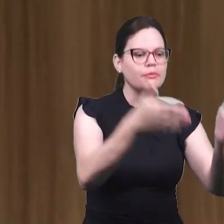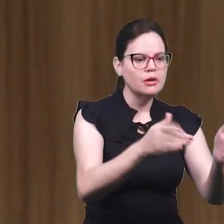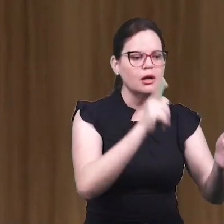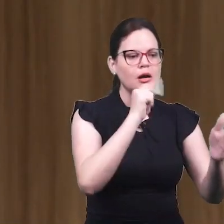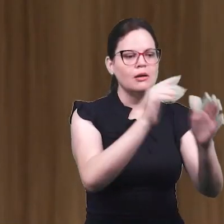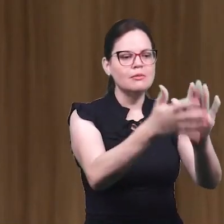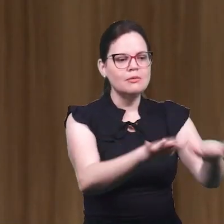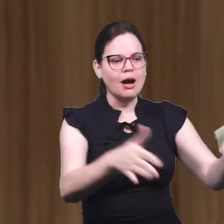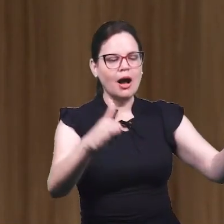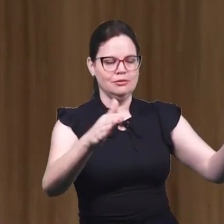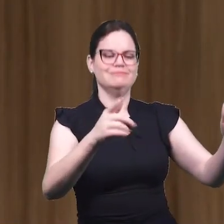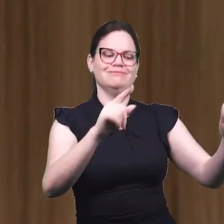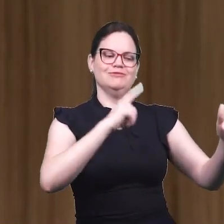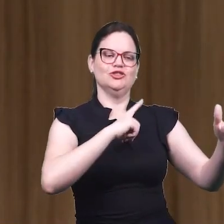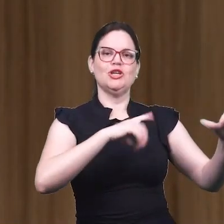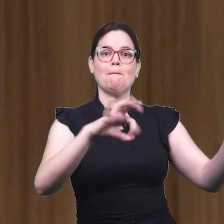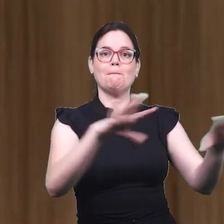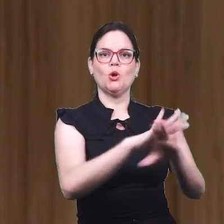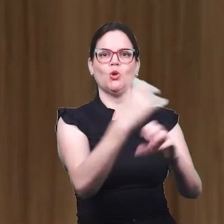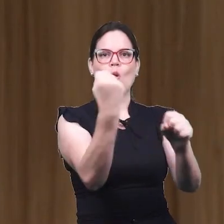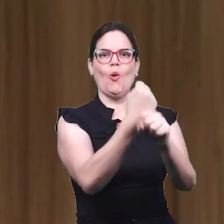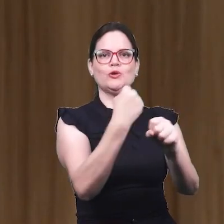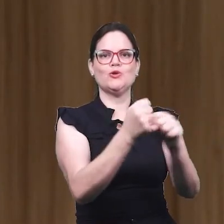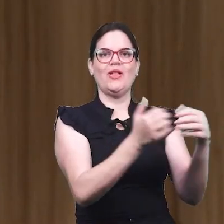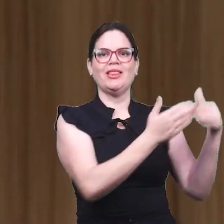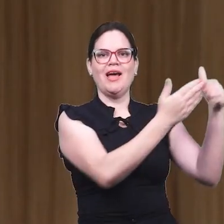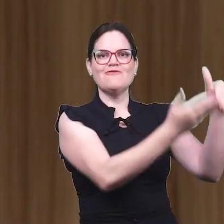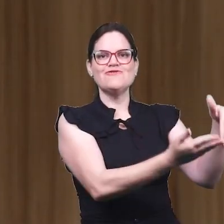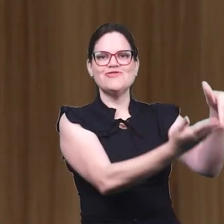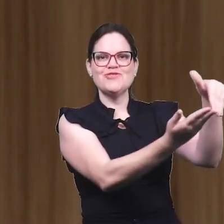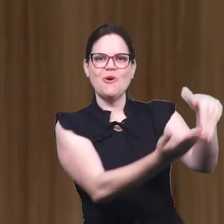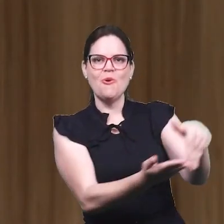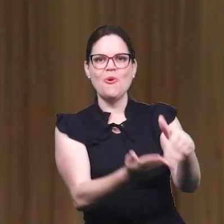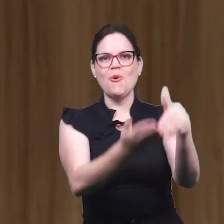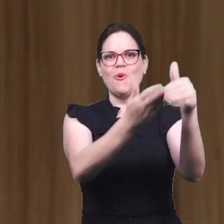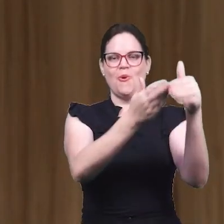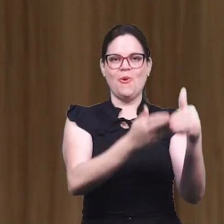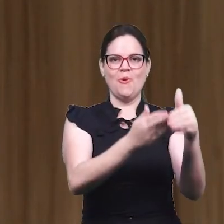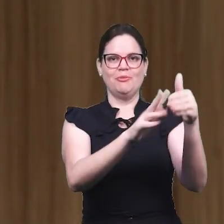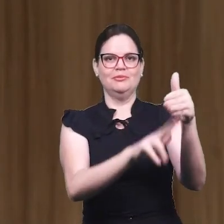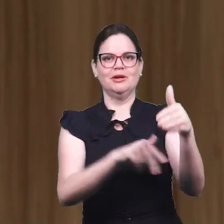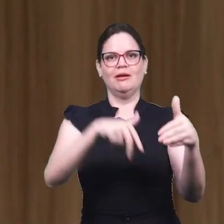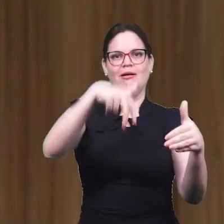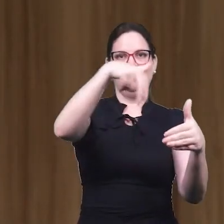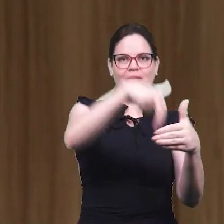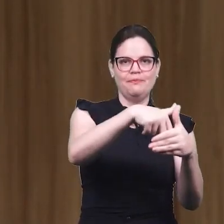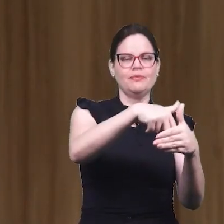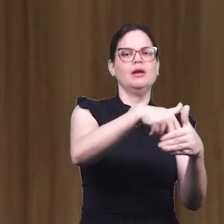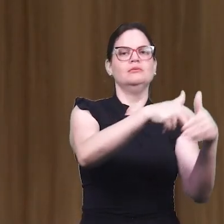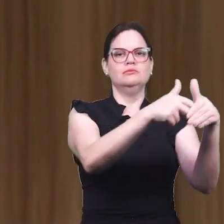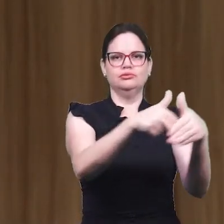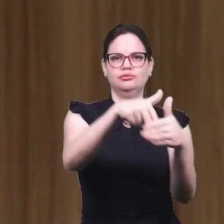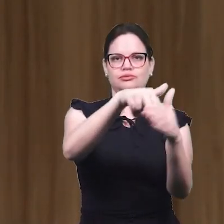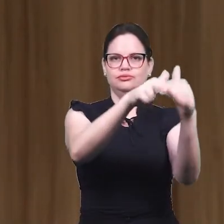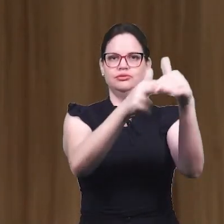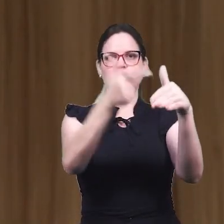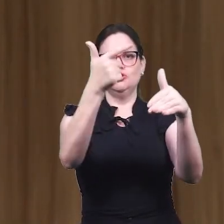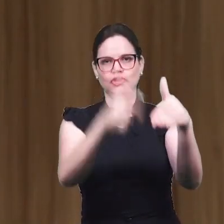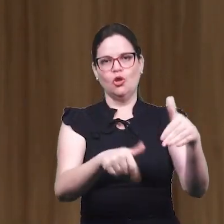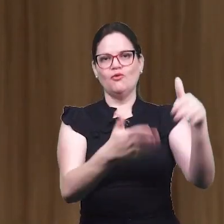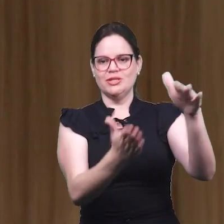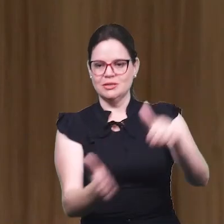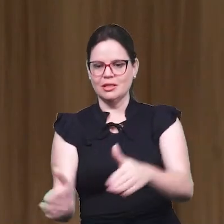oceano. Já havia um porto para, né, direcionar as pessoas em viagem até encontrar novamente o